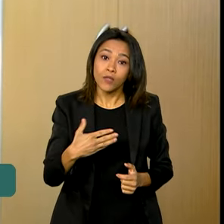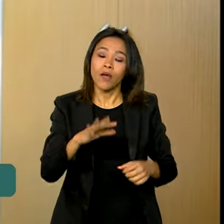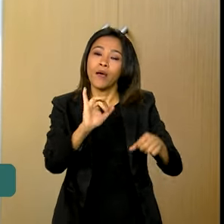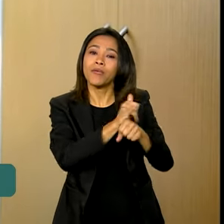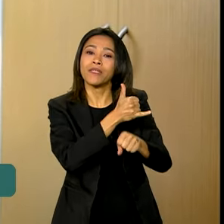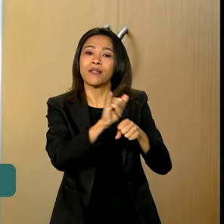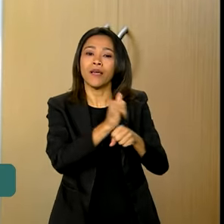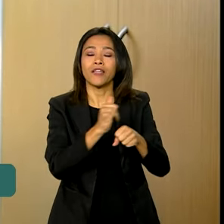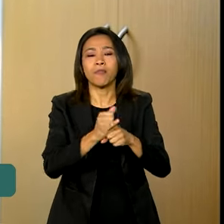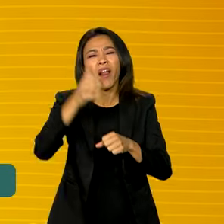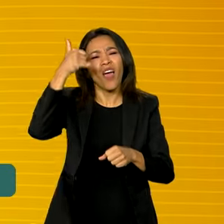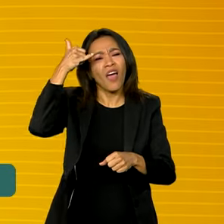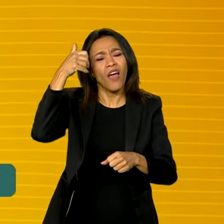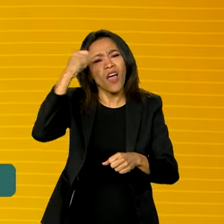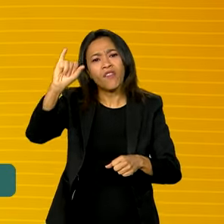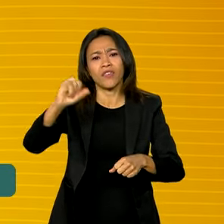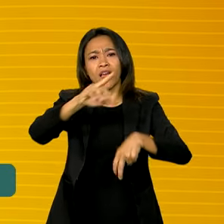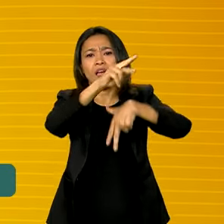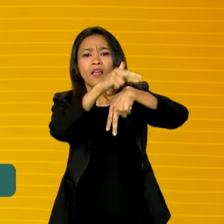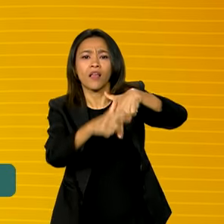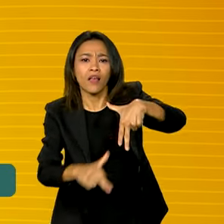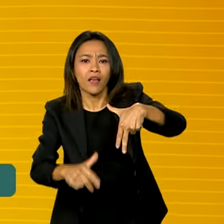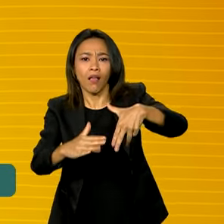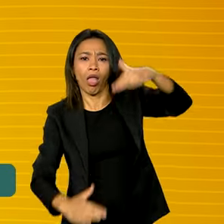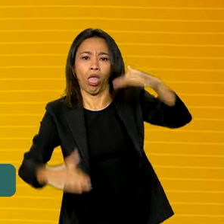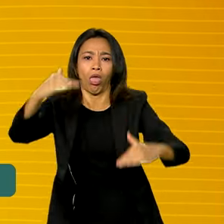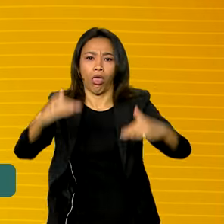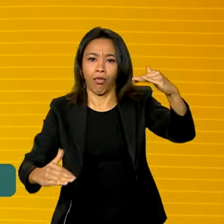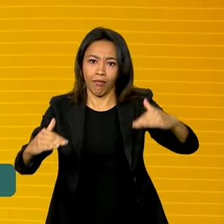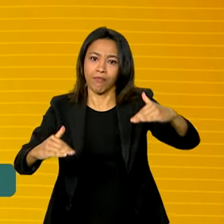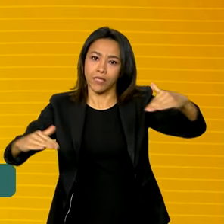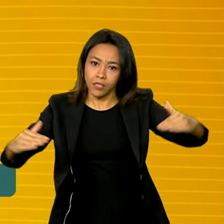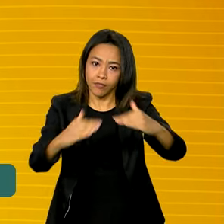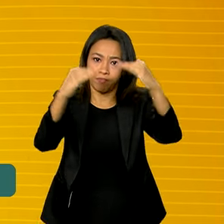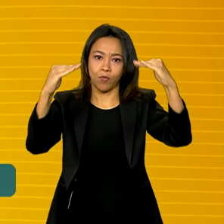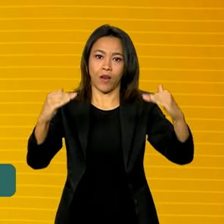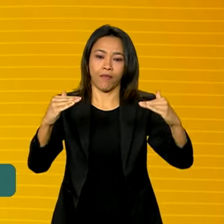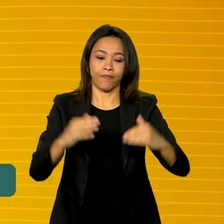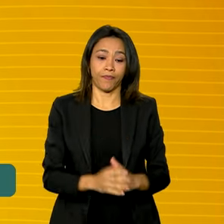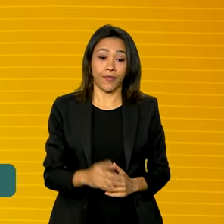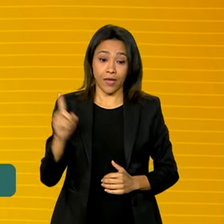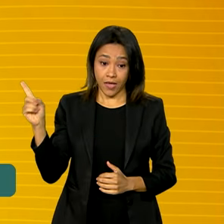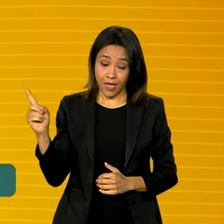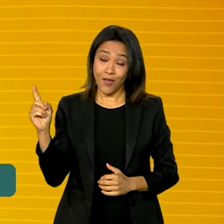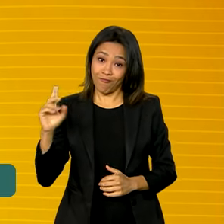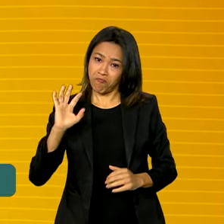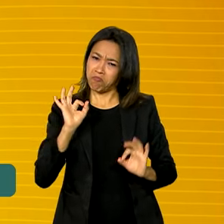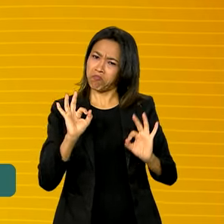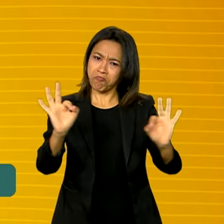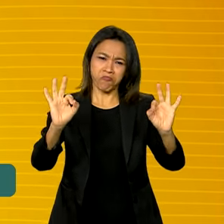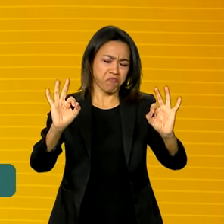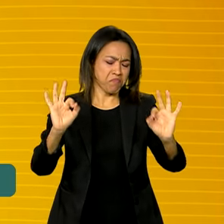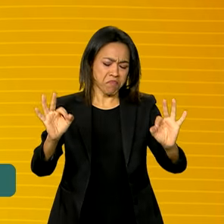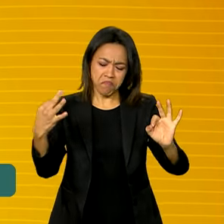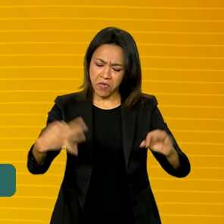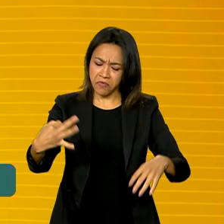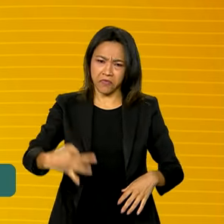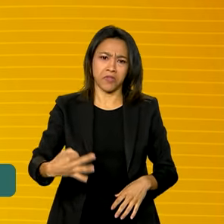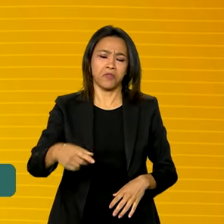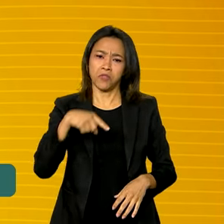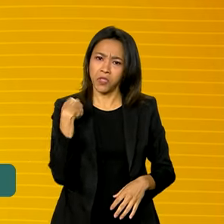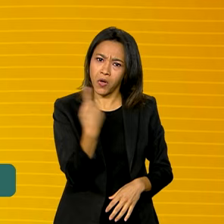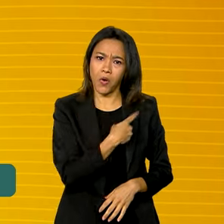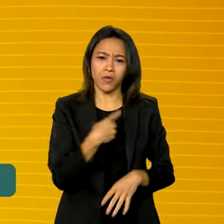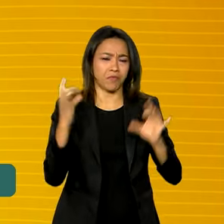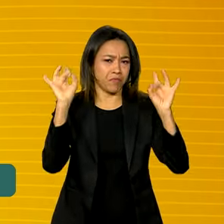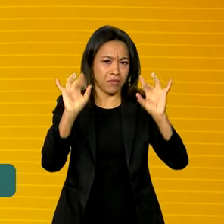combate à desigualdade de gênero. Eu posso dizer que eles acertaram muito nisso e todas nós que temos esse